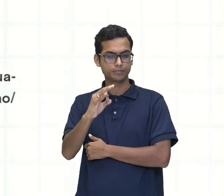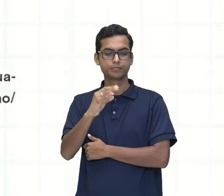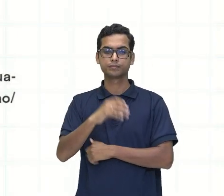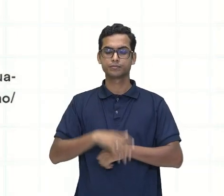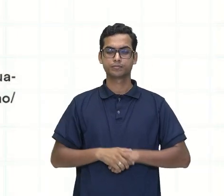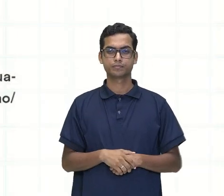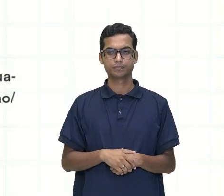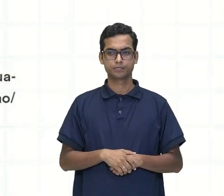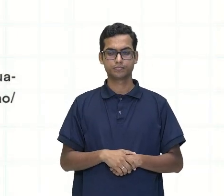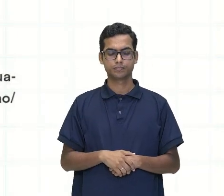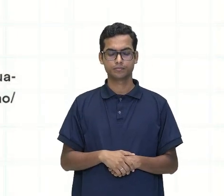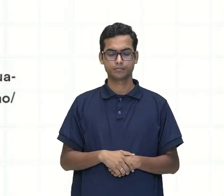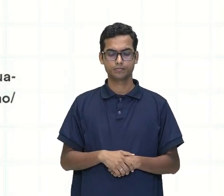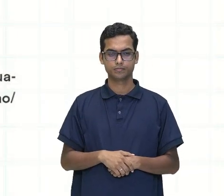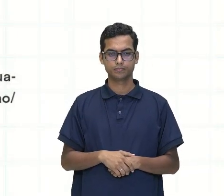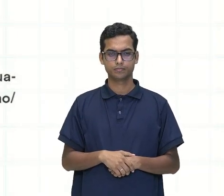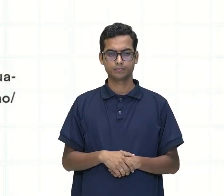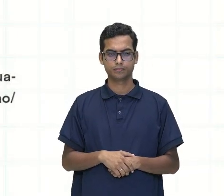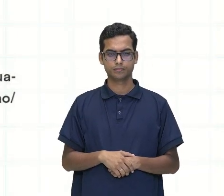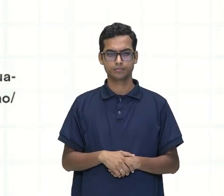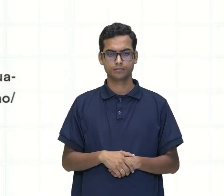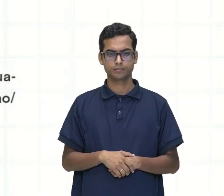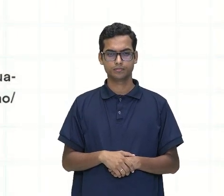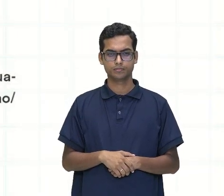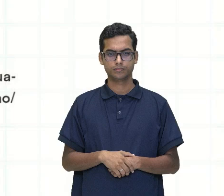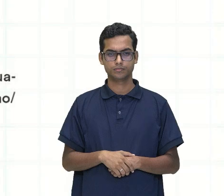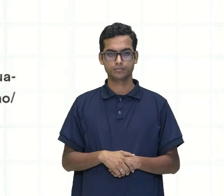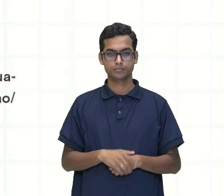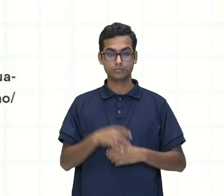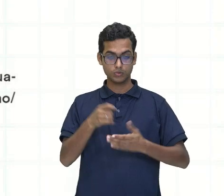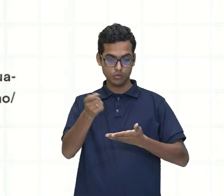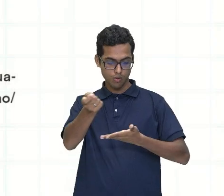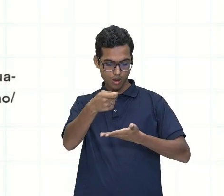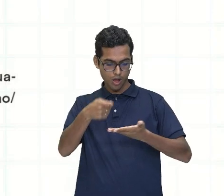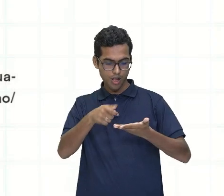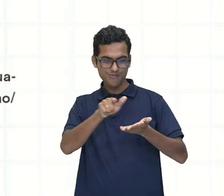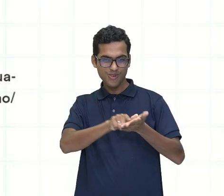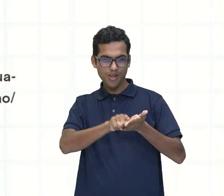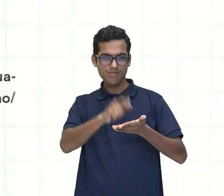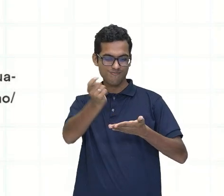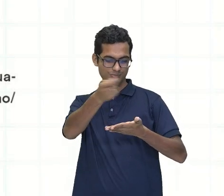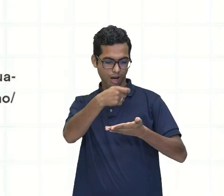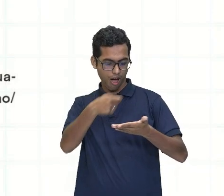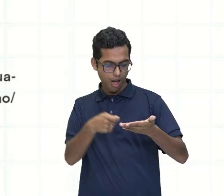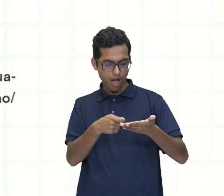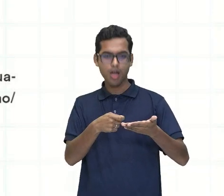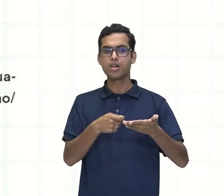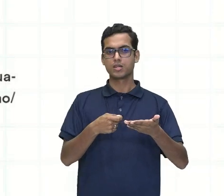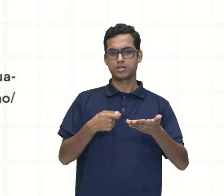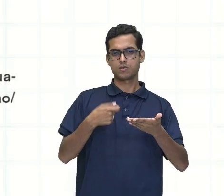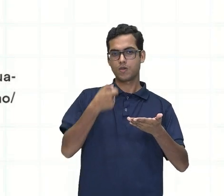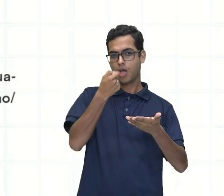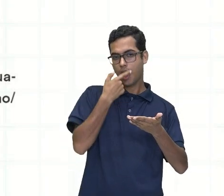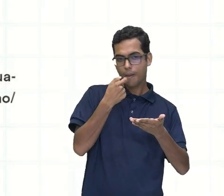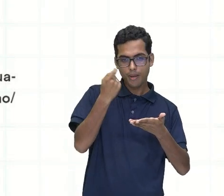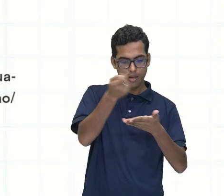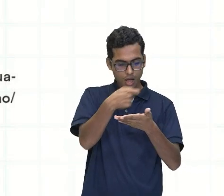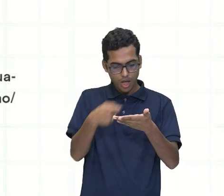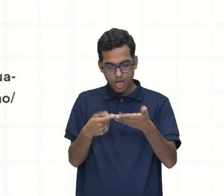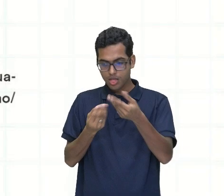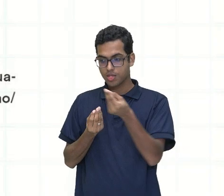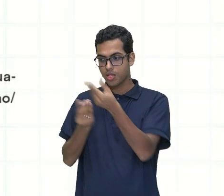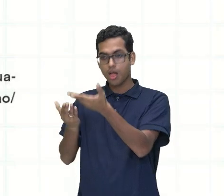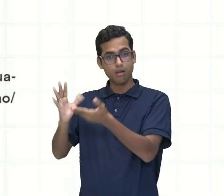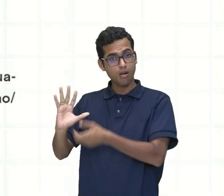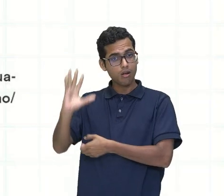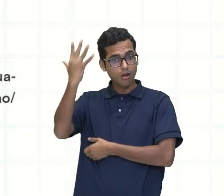Essa prescrição, esse fato, ele aconteceu, então é um fato, a prescrição aconteceu, é um fato. Mas aí